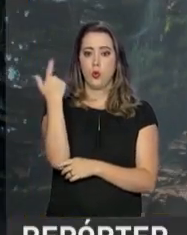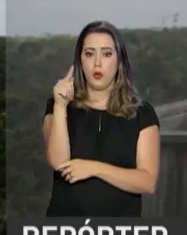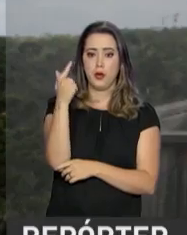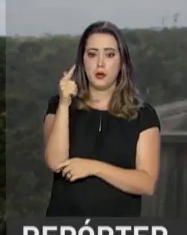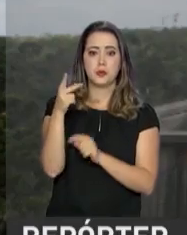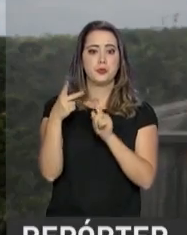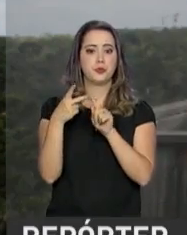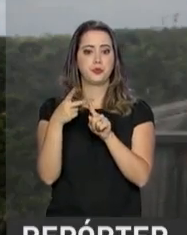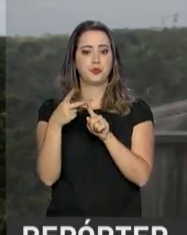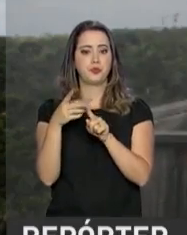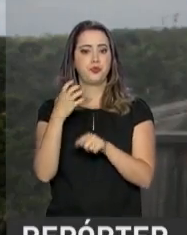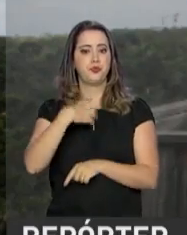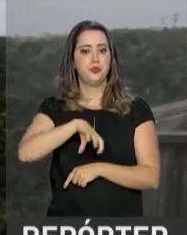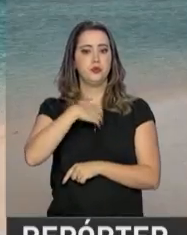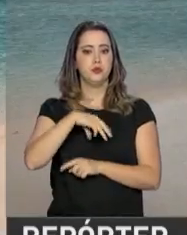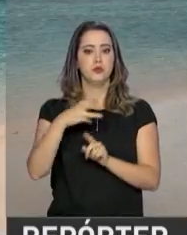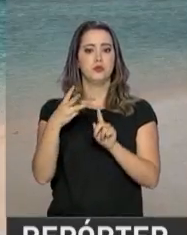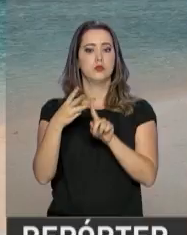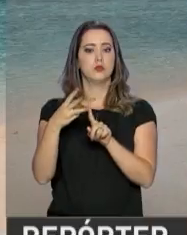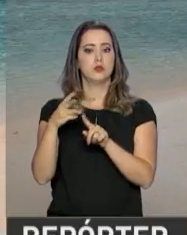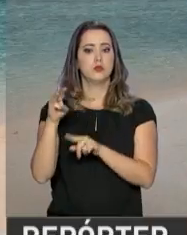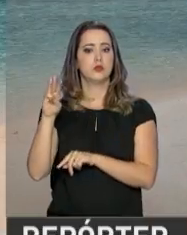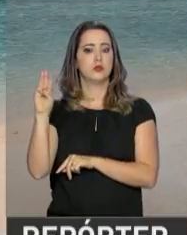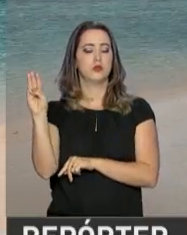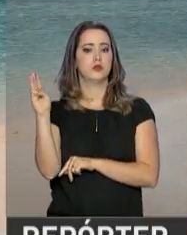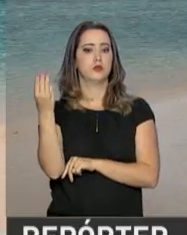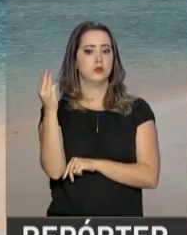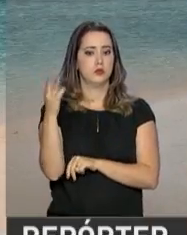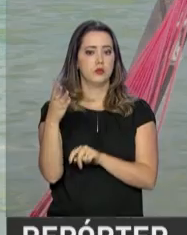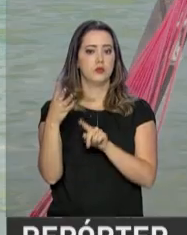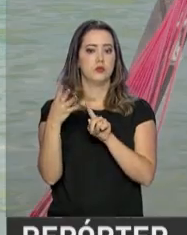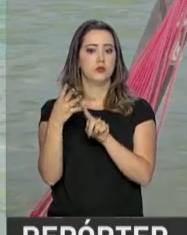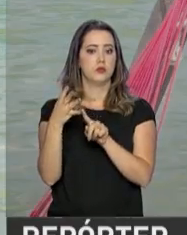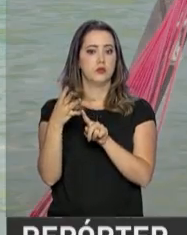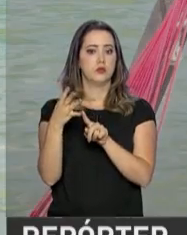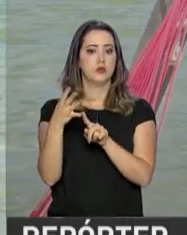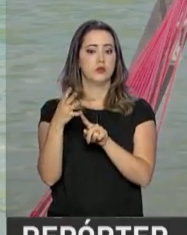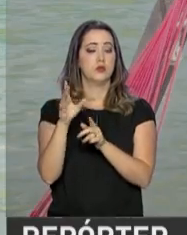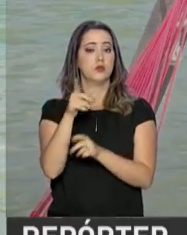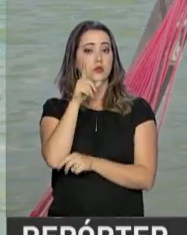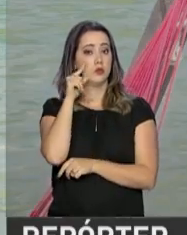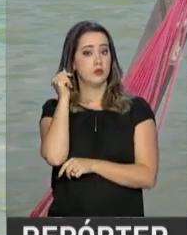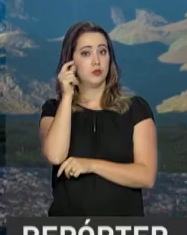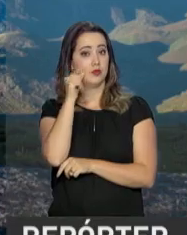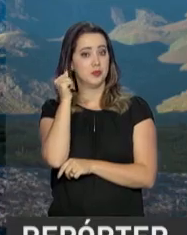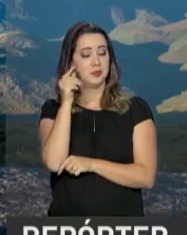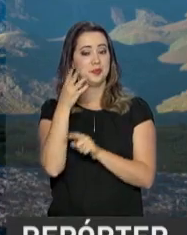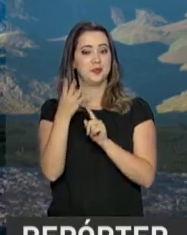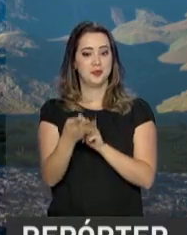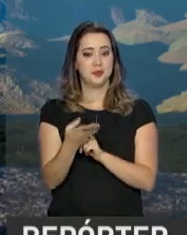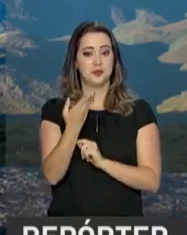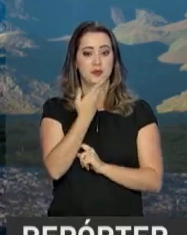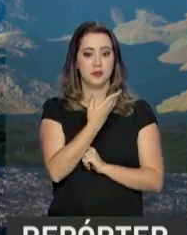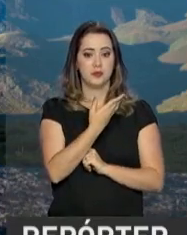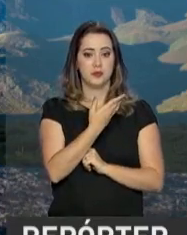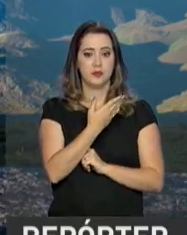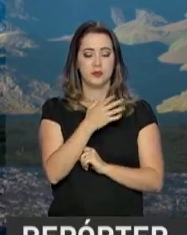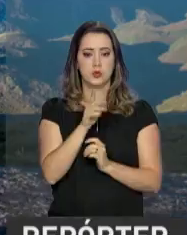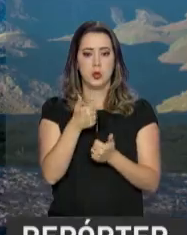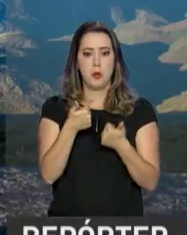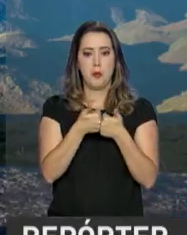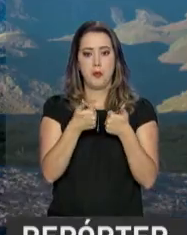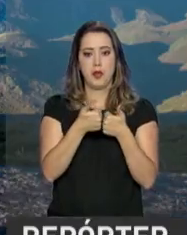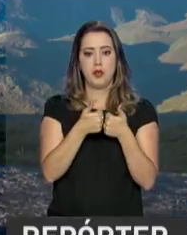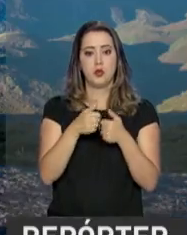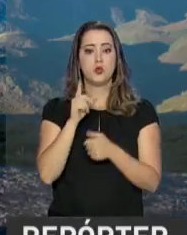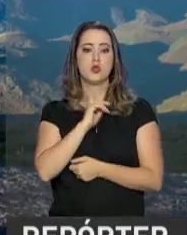pau brasil na bahia lençóis maranhenses no maranhão jericoacoara no ceará caparaó na divisa